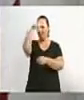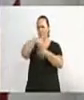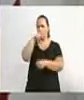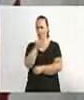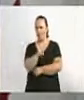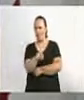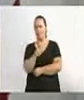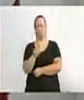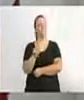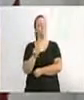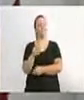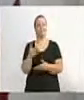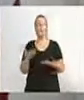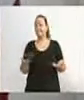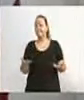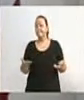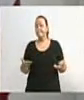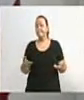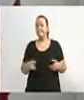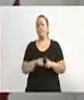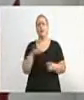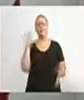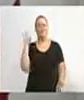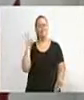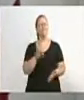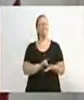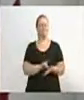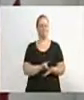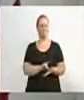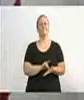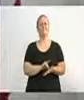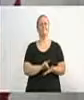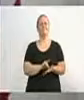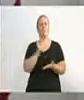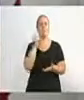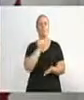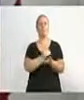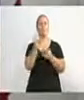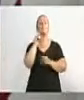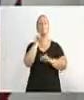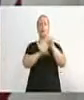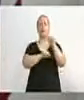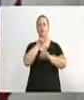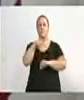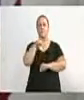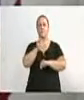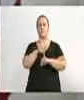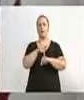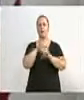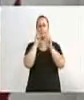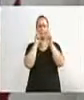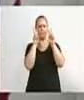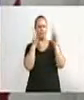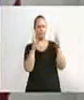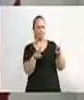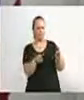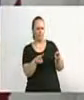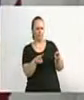E o que isso, no fundo, está gerando para o nosso país e para a classe política, para os